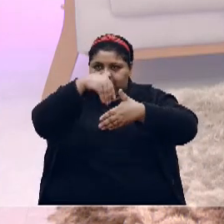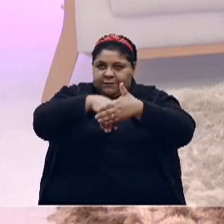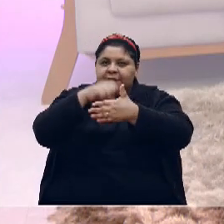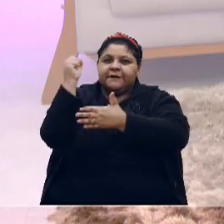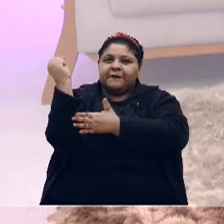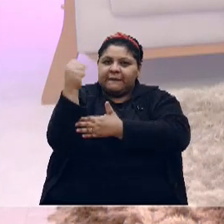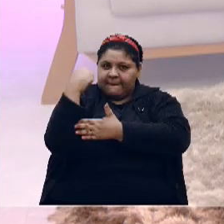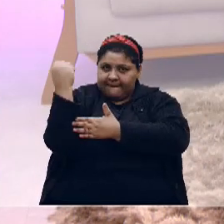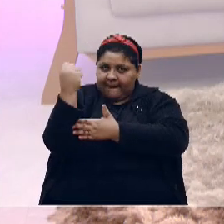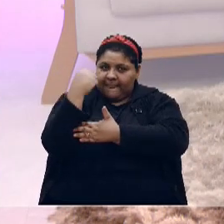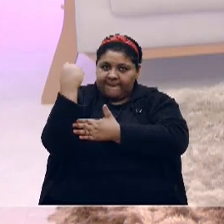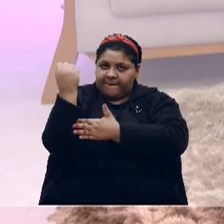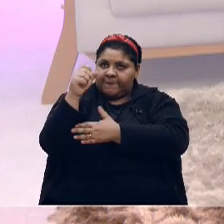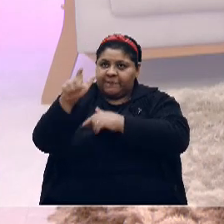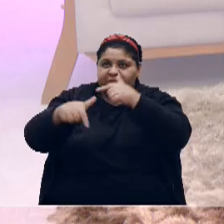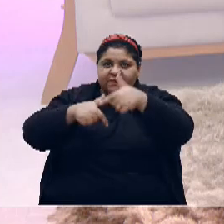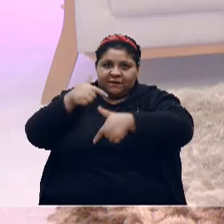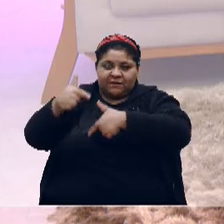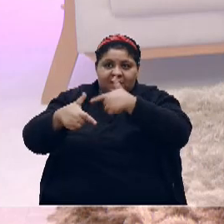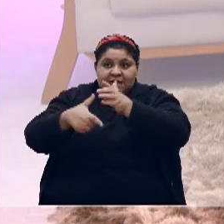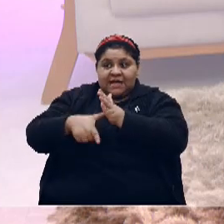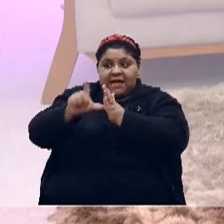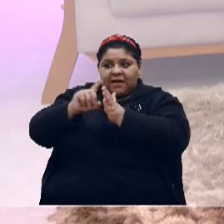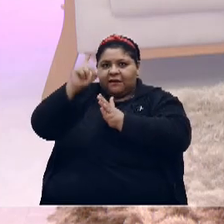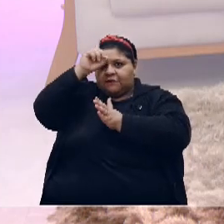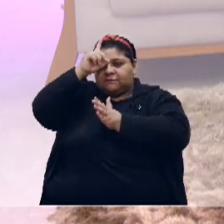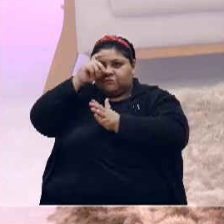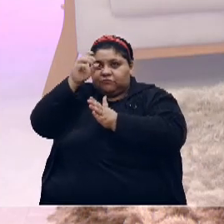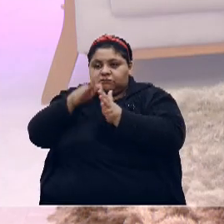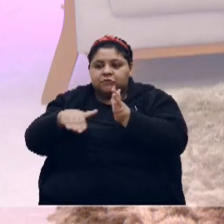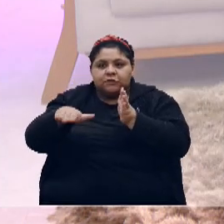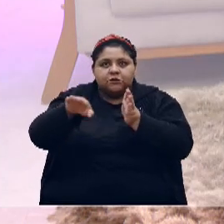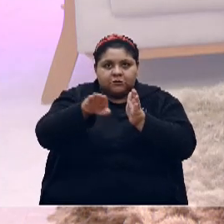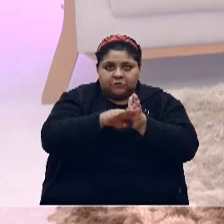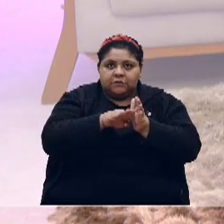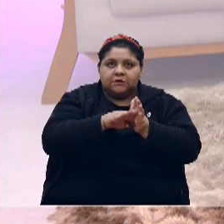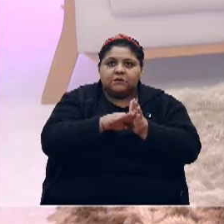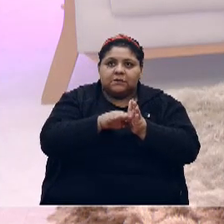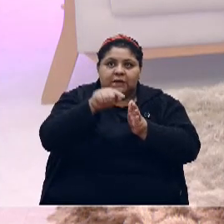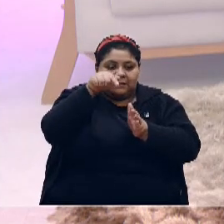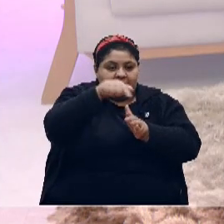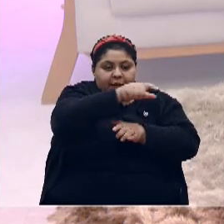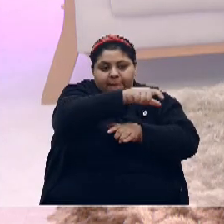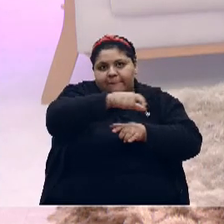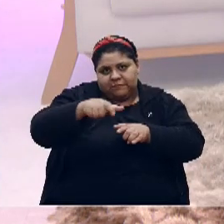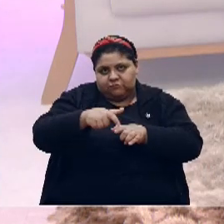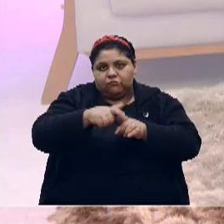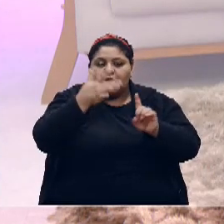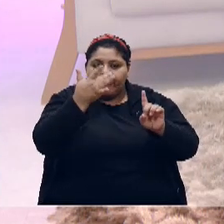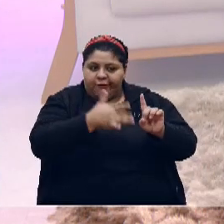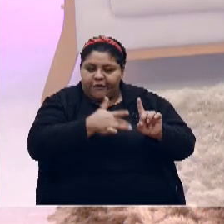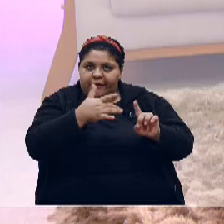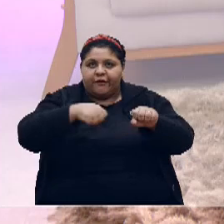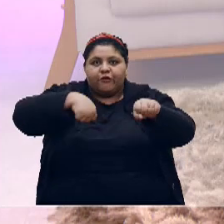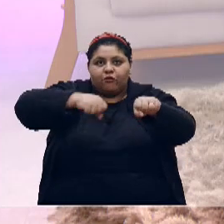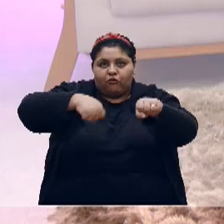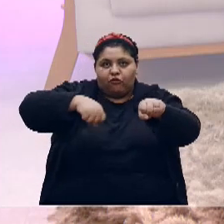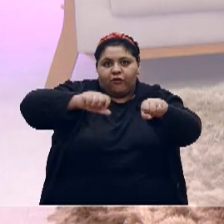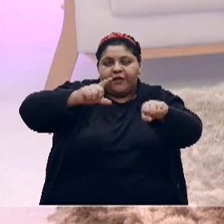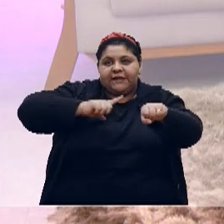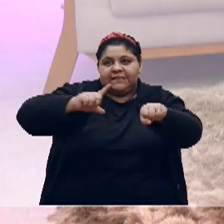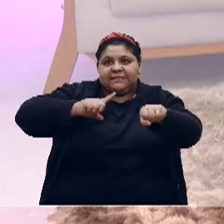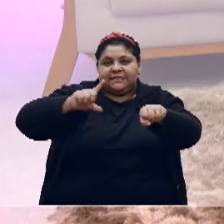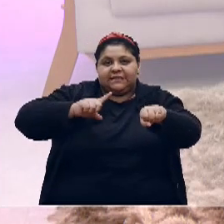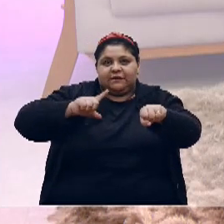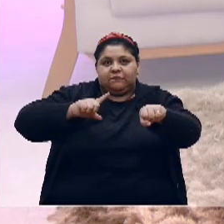né, no serviço de pré-hospitalar, chegar com brevidade até as vítimas. E na motolância nós temos os